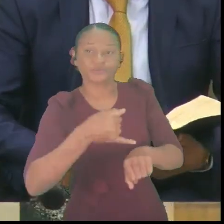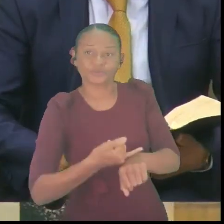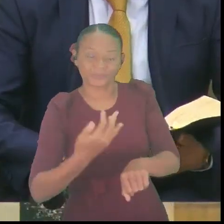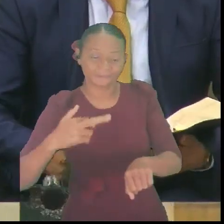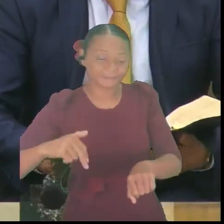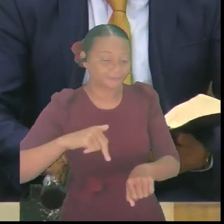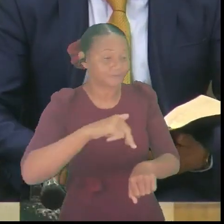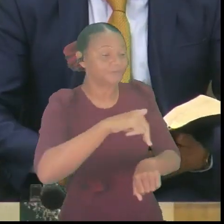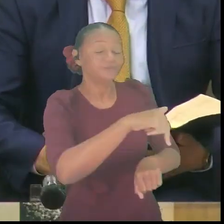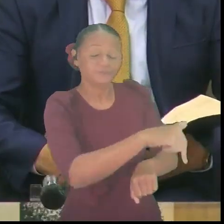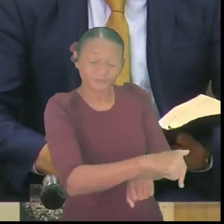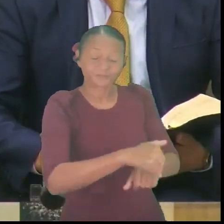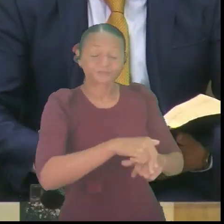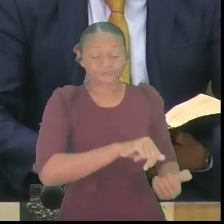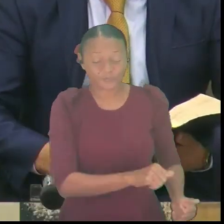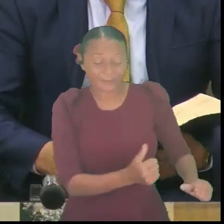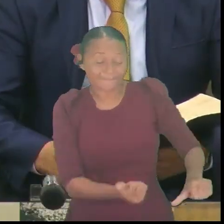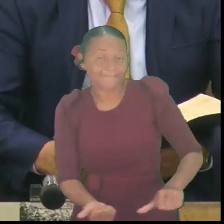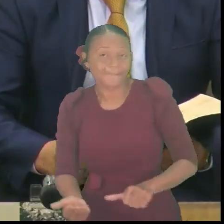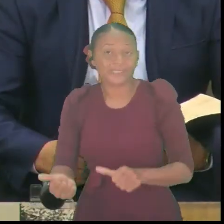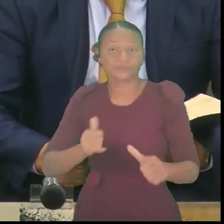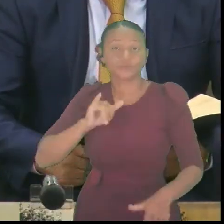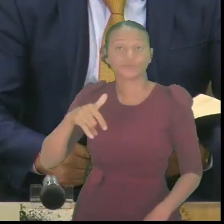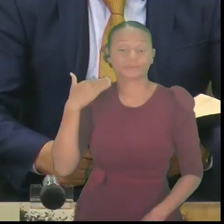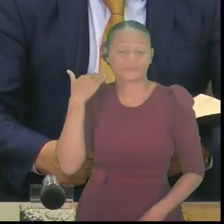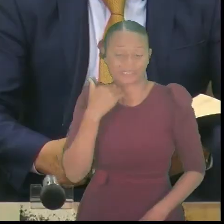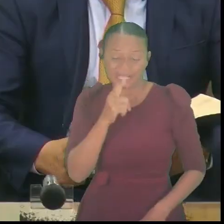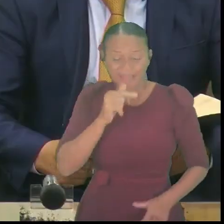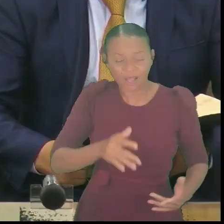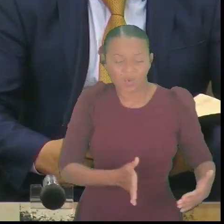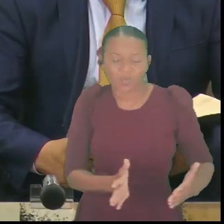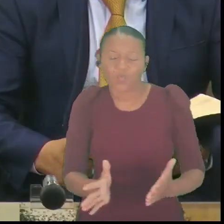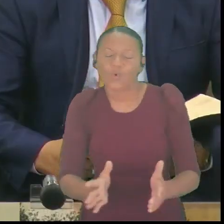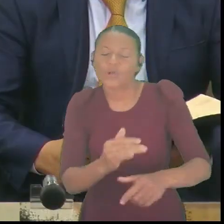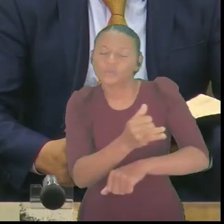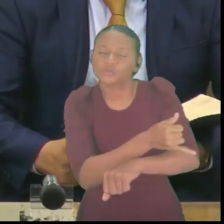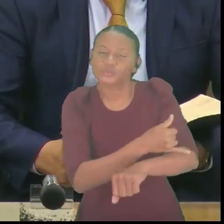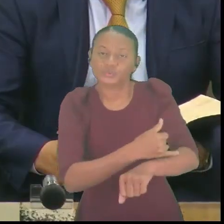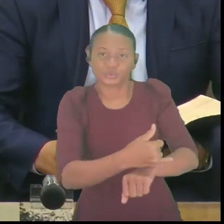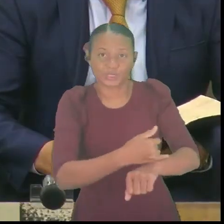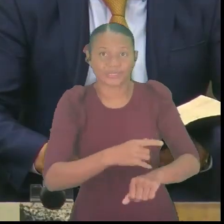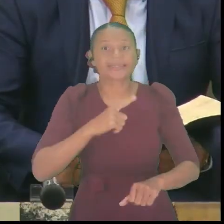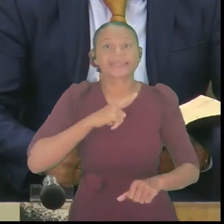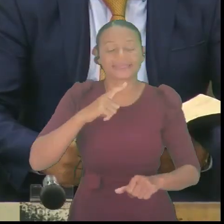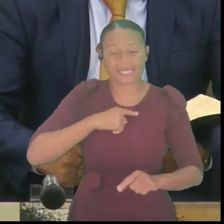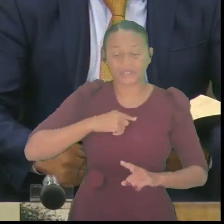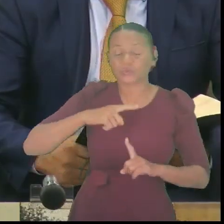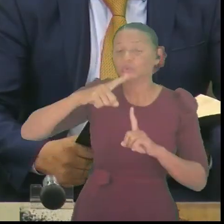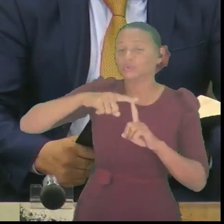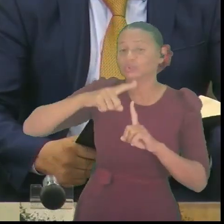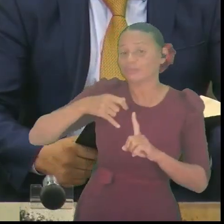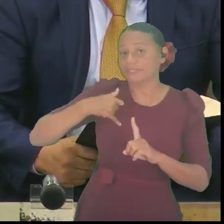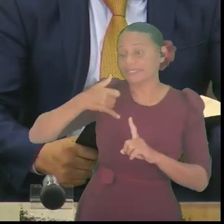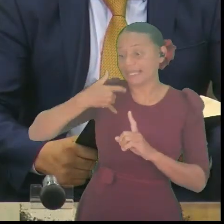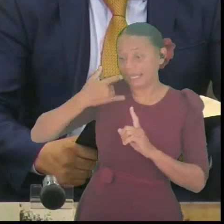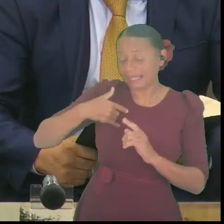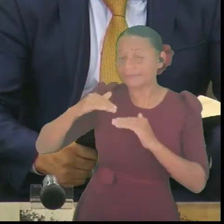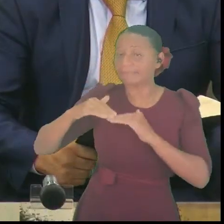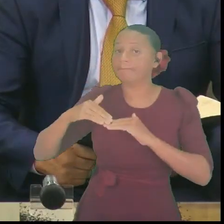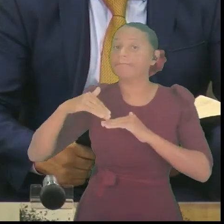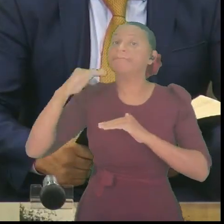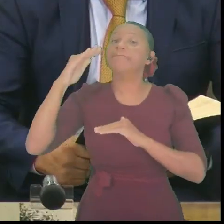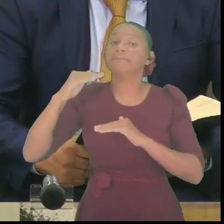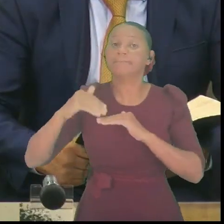por João Batista nas águas do rio Jordão. Haviam duas maioridades nos dias de Jesus. Uma maioridade que chamamos